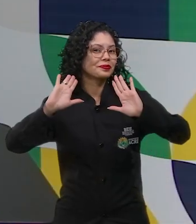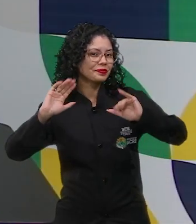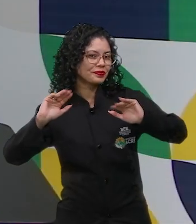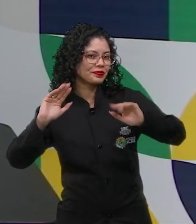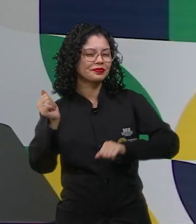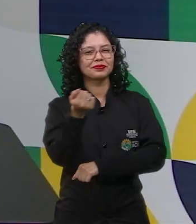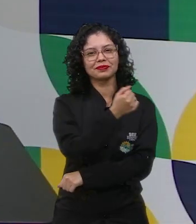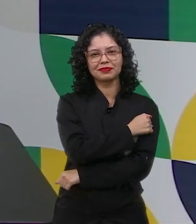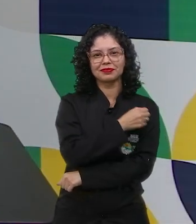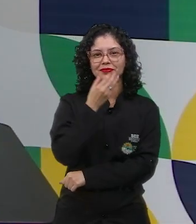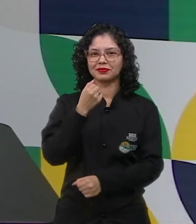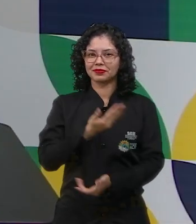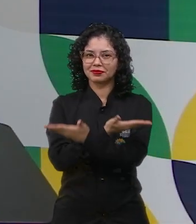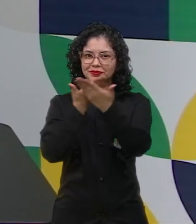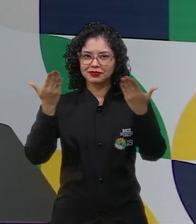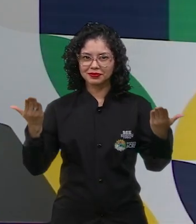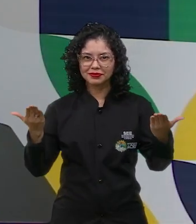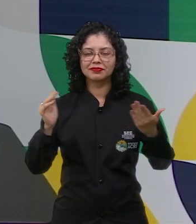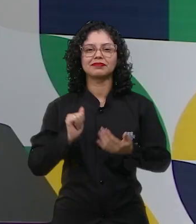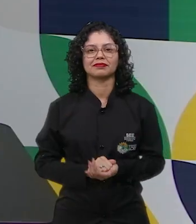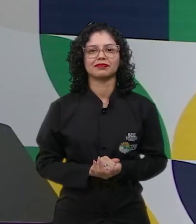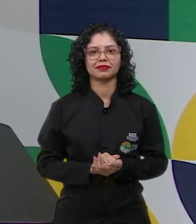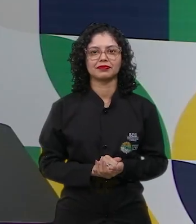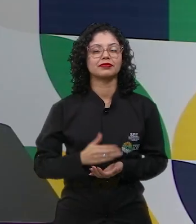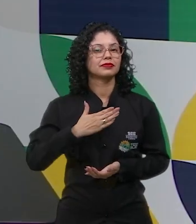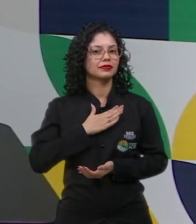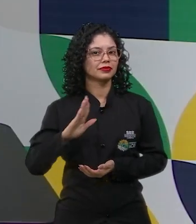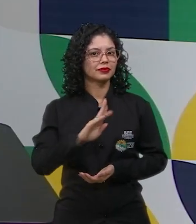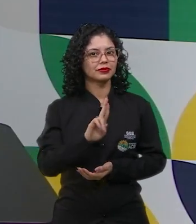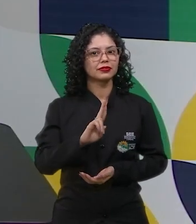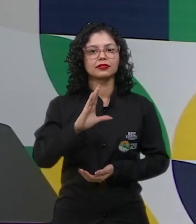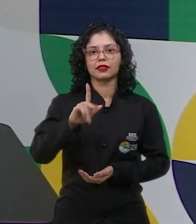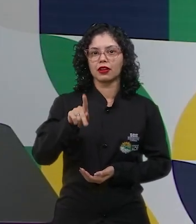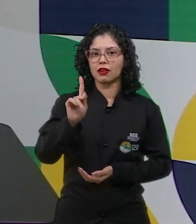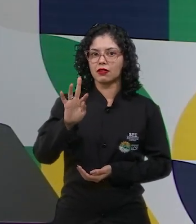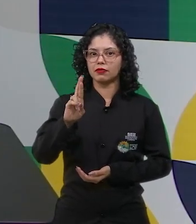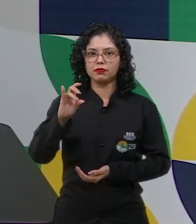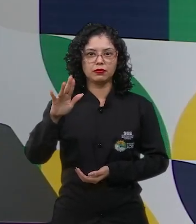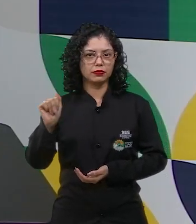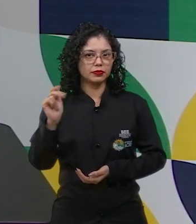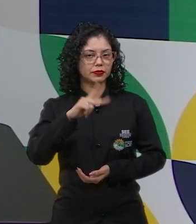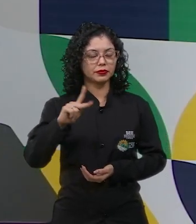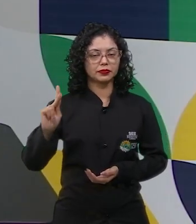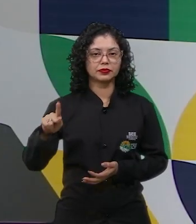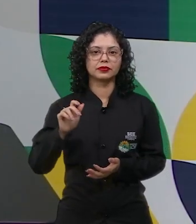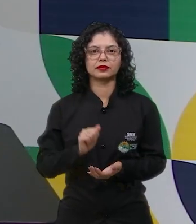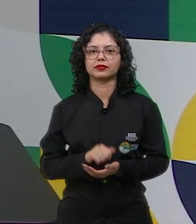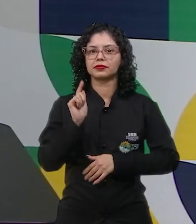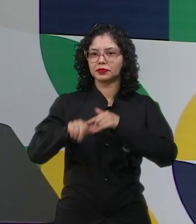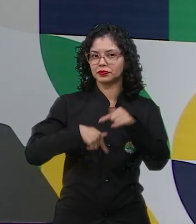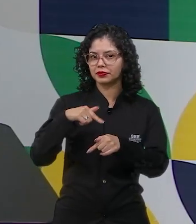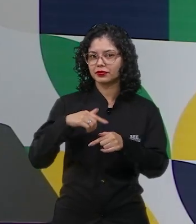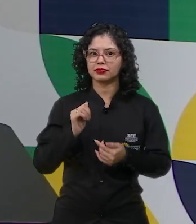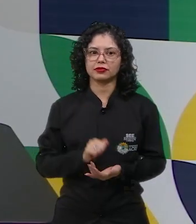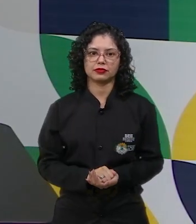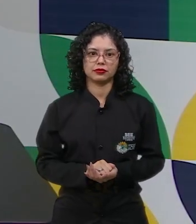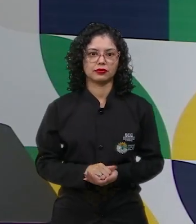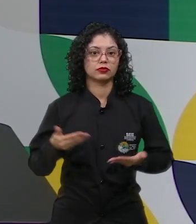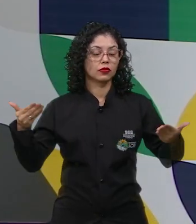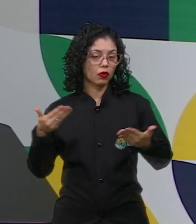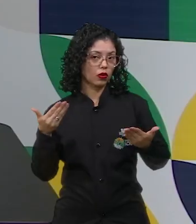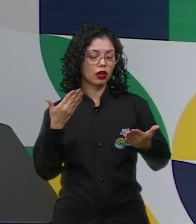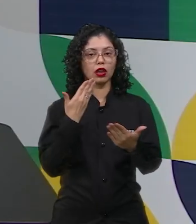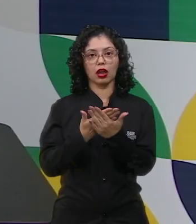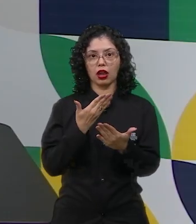Olá, queridos alunos, tudo bem com vocês? Me chamo Carla Nonomura e eu sou a sua professora de Química.